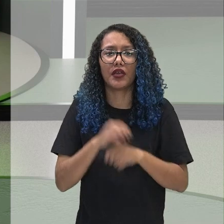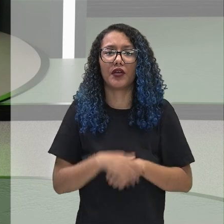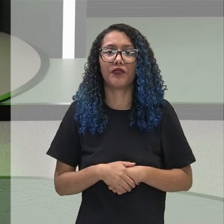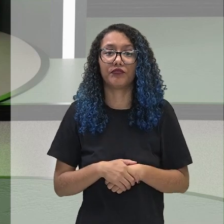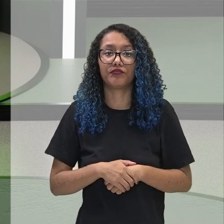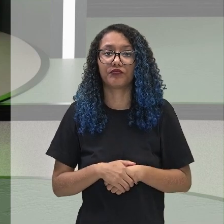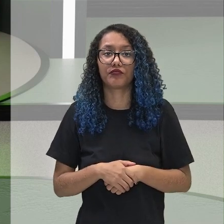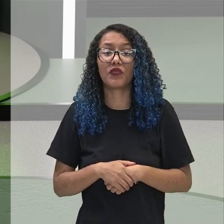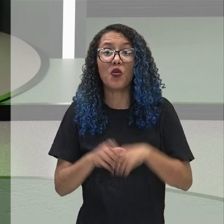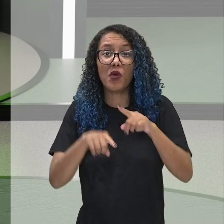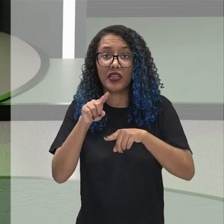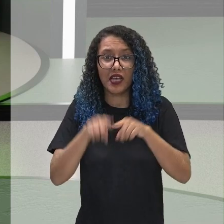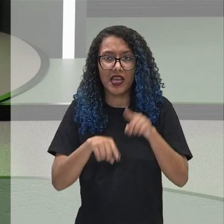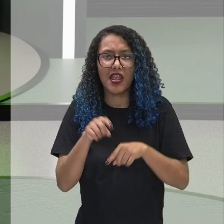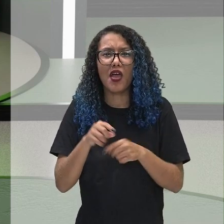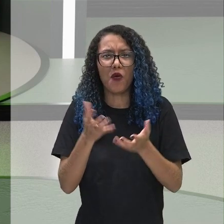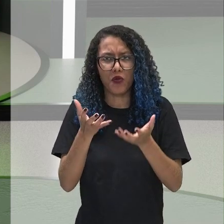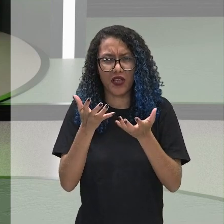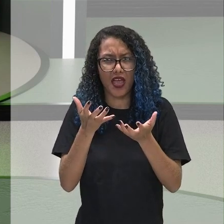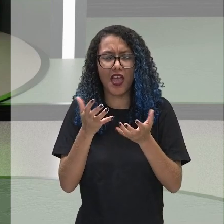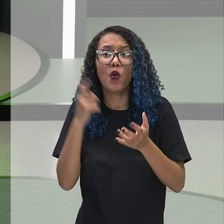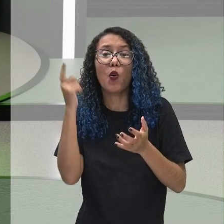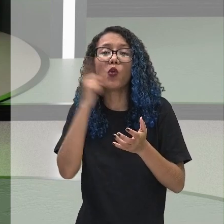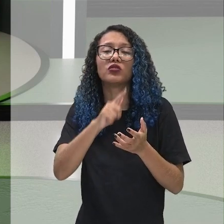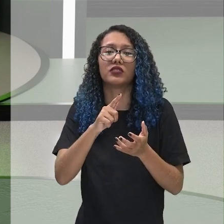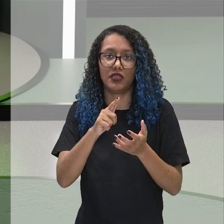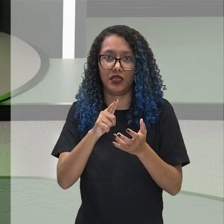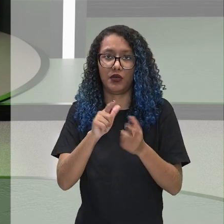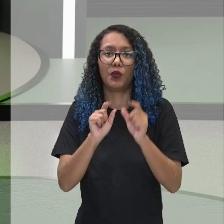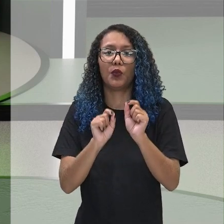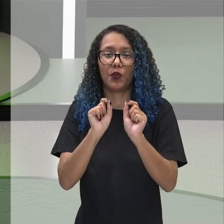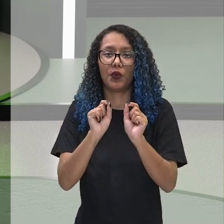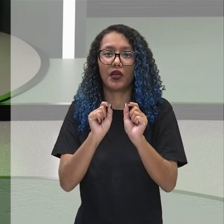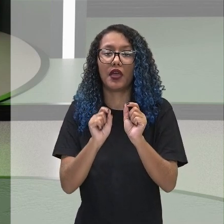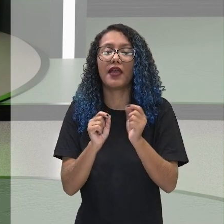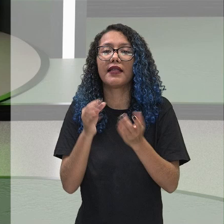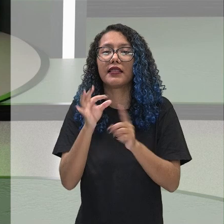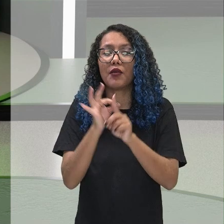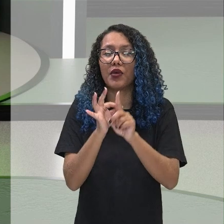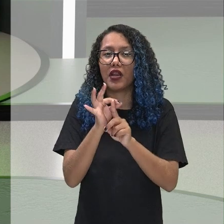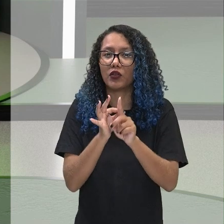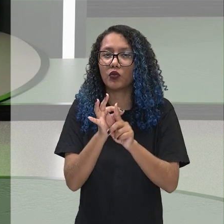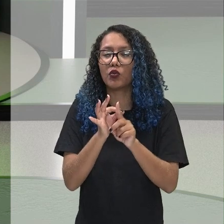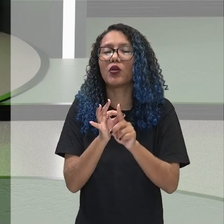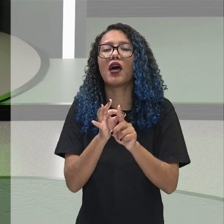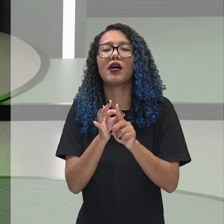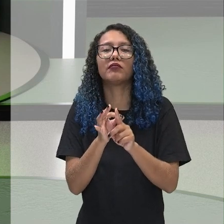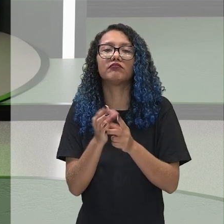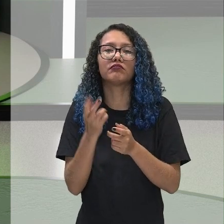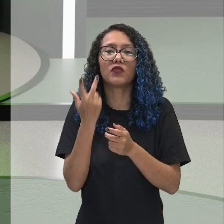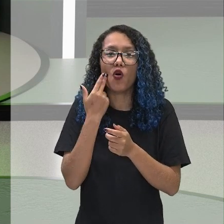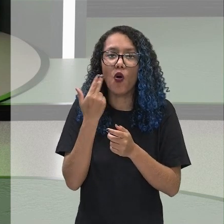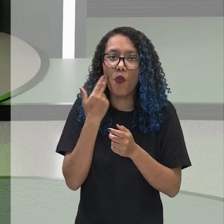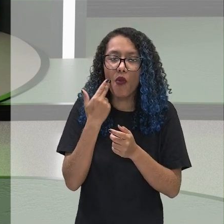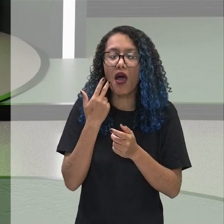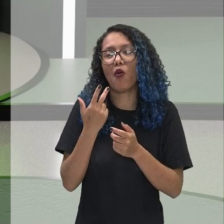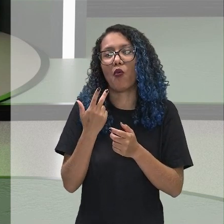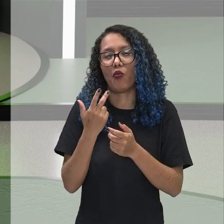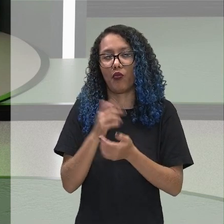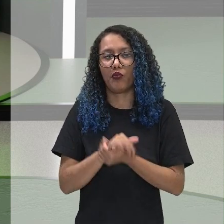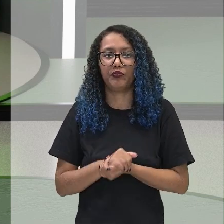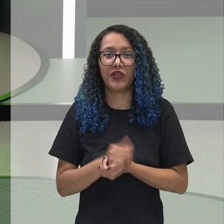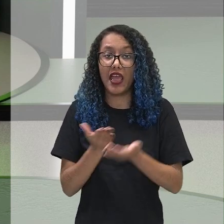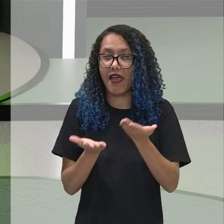em equilíbrio, ou seja, atingir uma temperatura ali ideal. E as